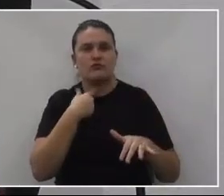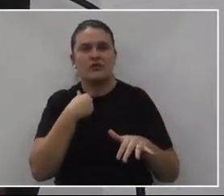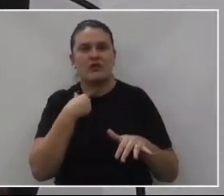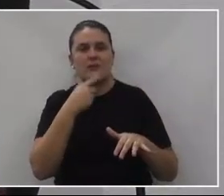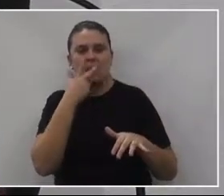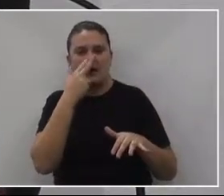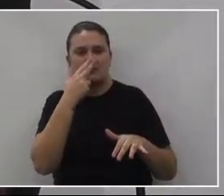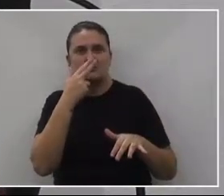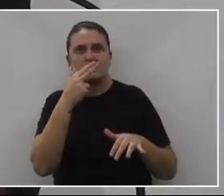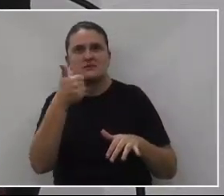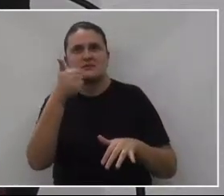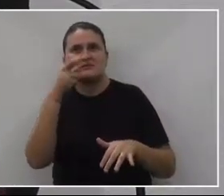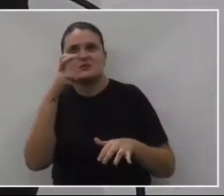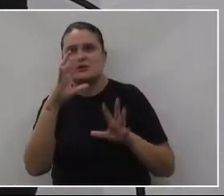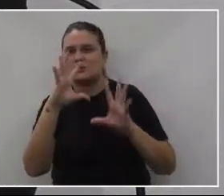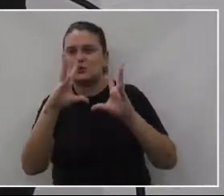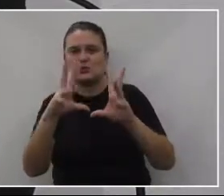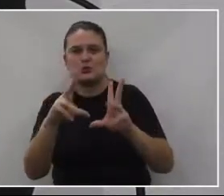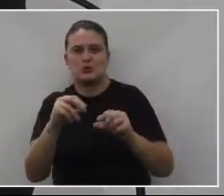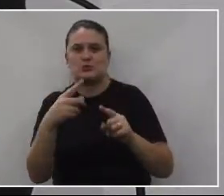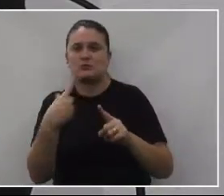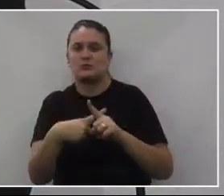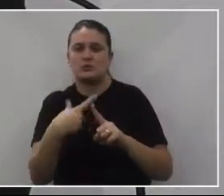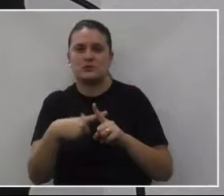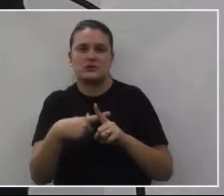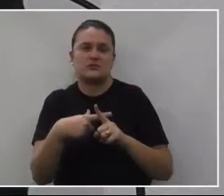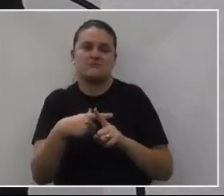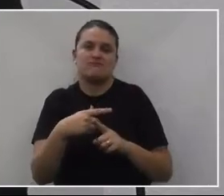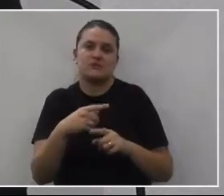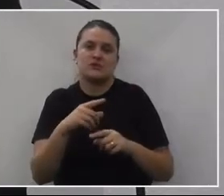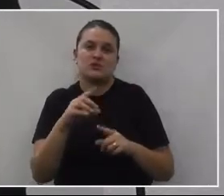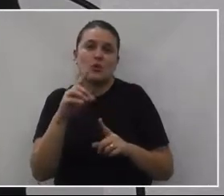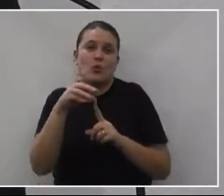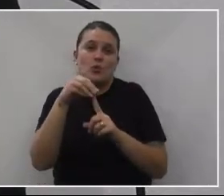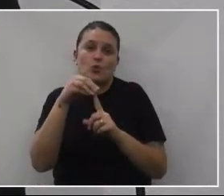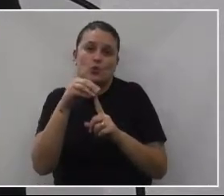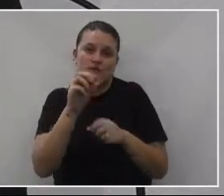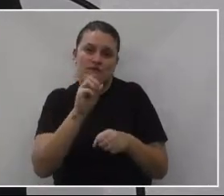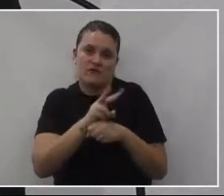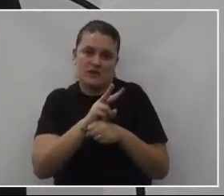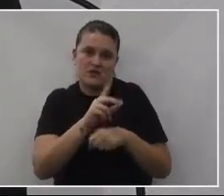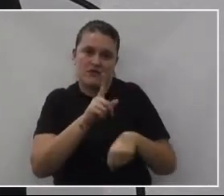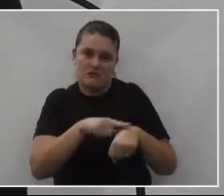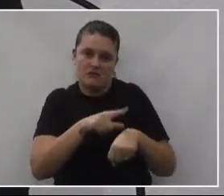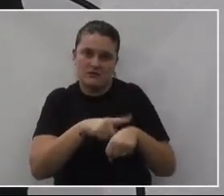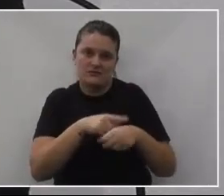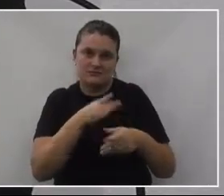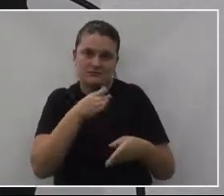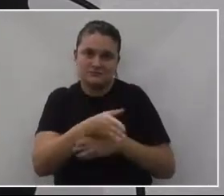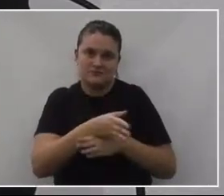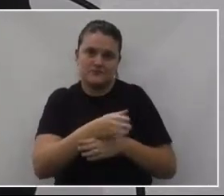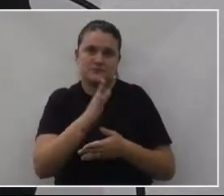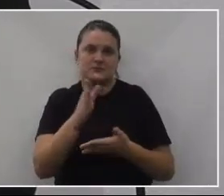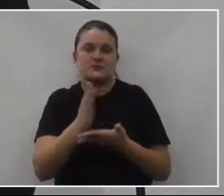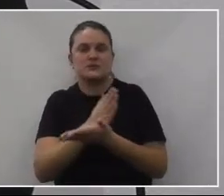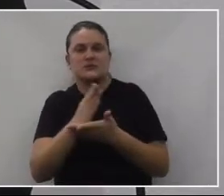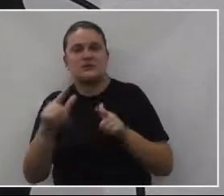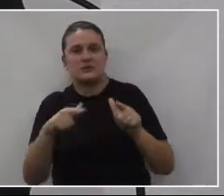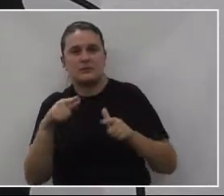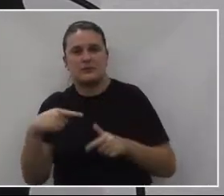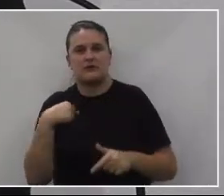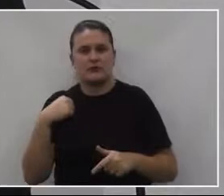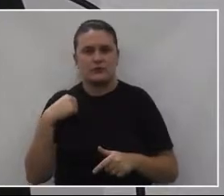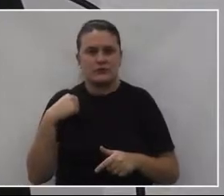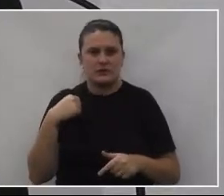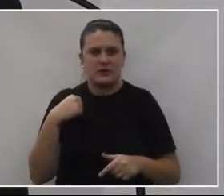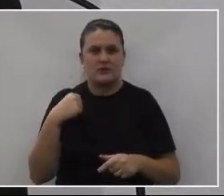dos 150 quase todo mundo, né? Porque é uma pena que a gente tenha uma única vaga lá no fórum de imediato. Alguns vão trabalhar como voluntários ali por um